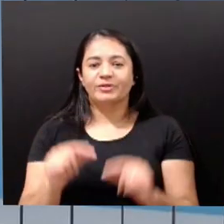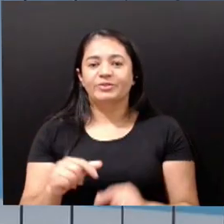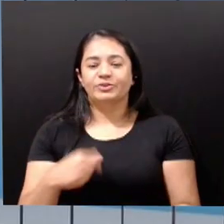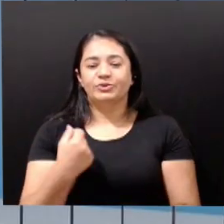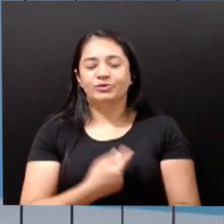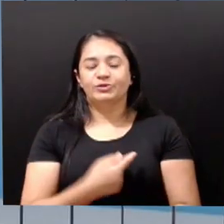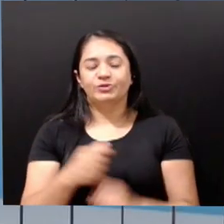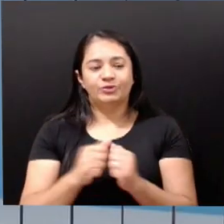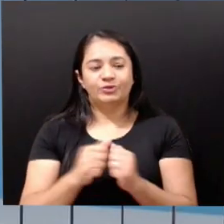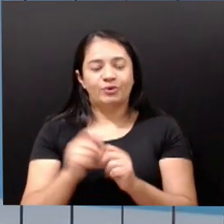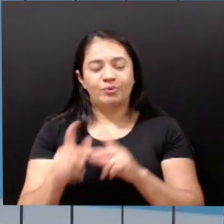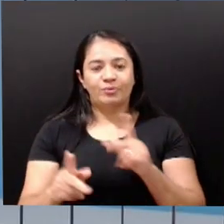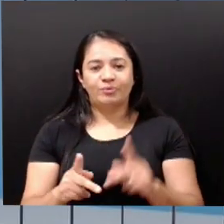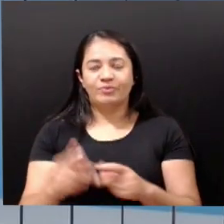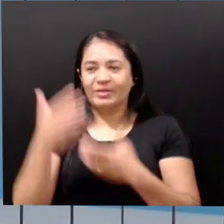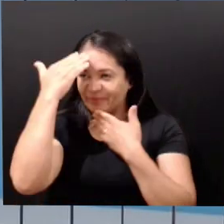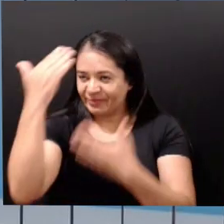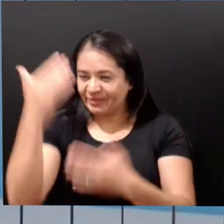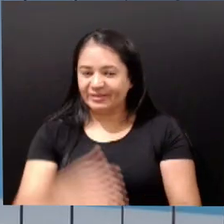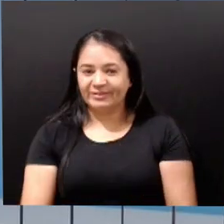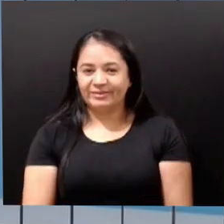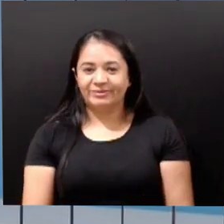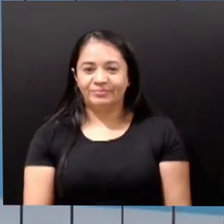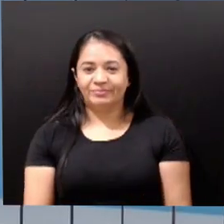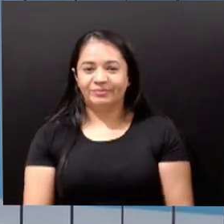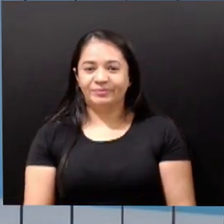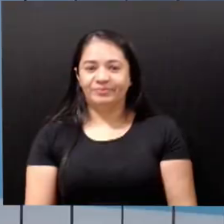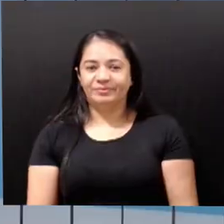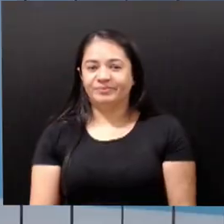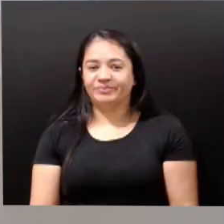com os nossos telespectadores. Muito obrigada.